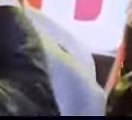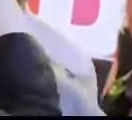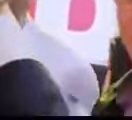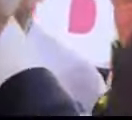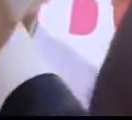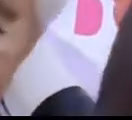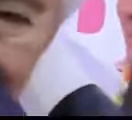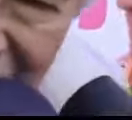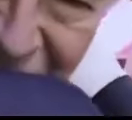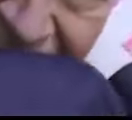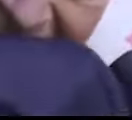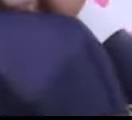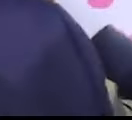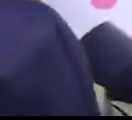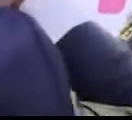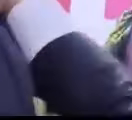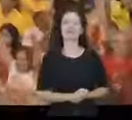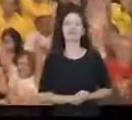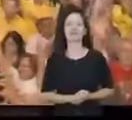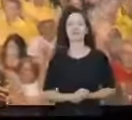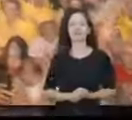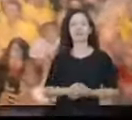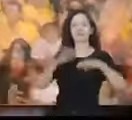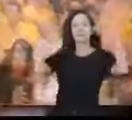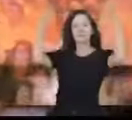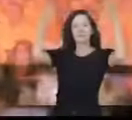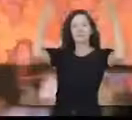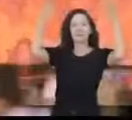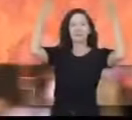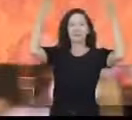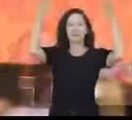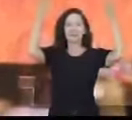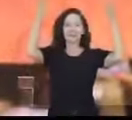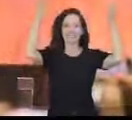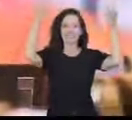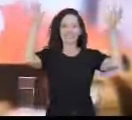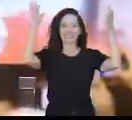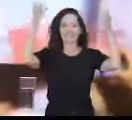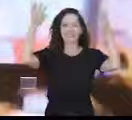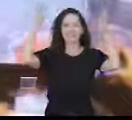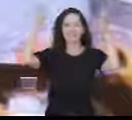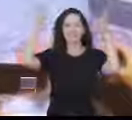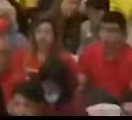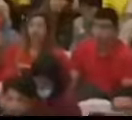Governar deve ser, sobretudo, um ato de amor.